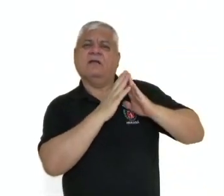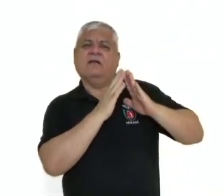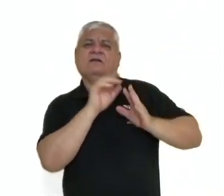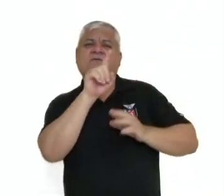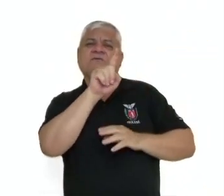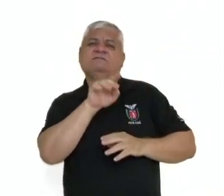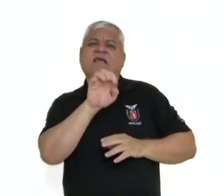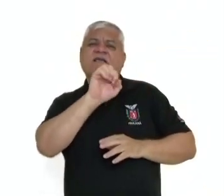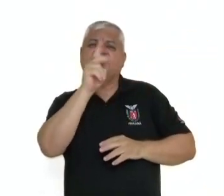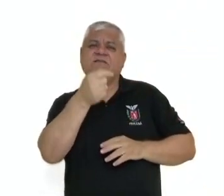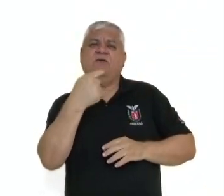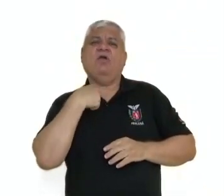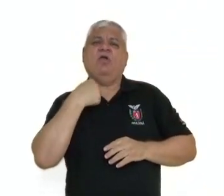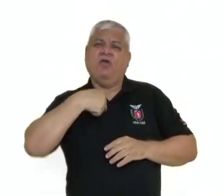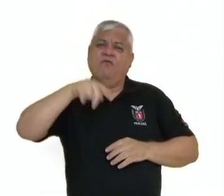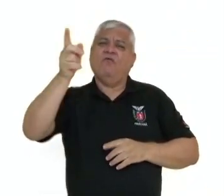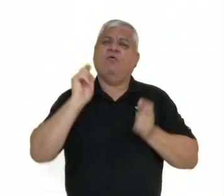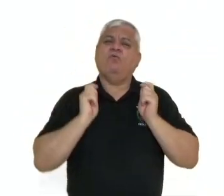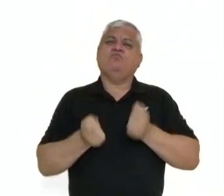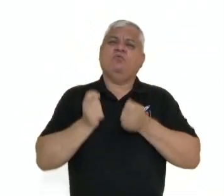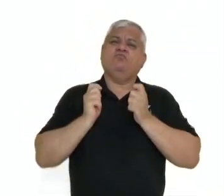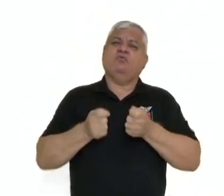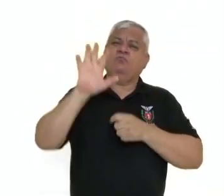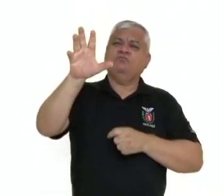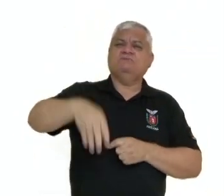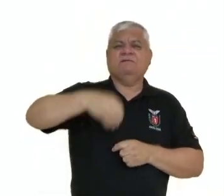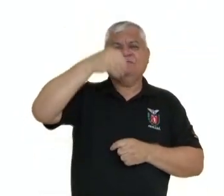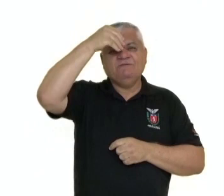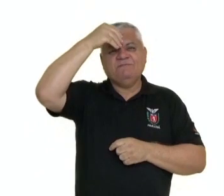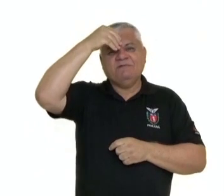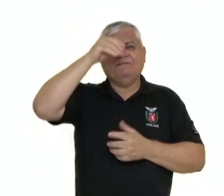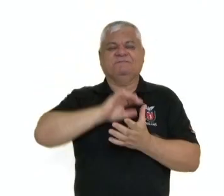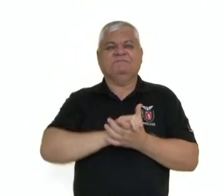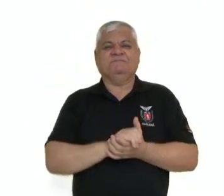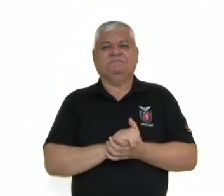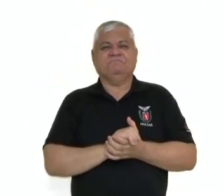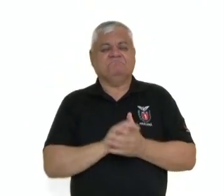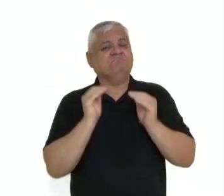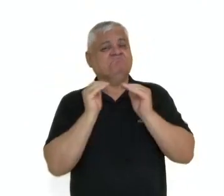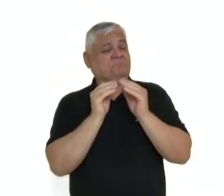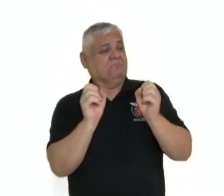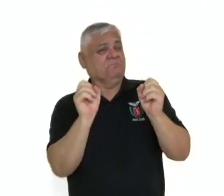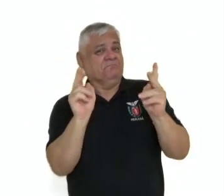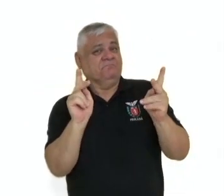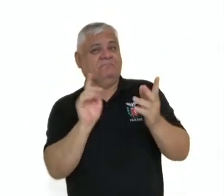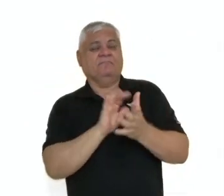para ele ir na charrete apanhar o sobrinho. O Berto concordou.